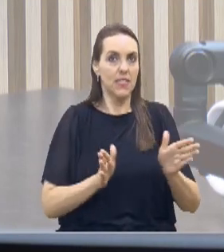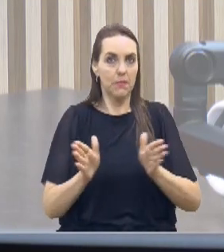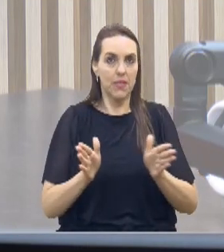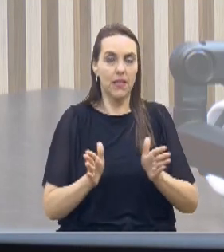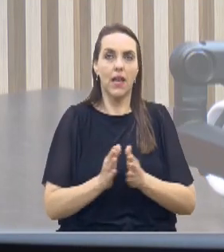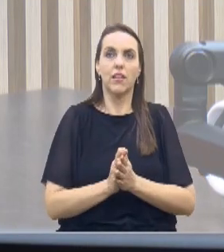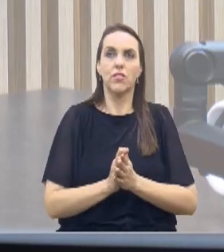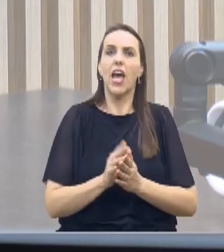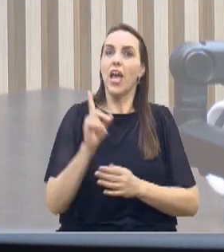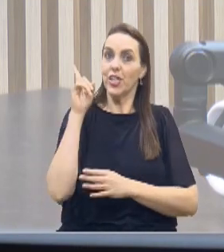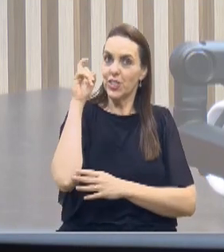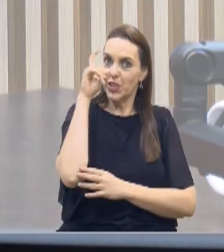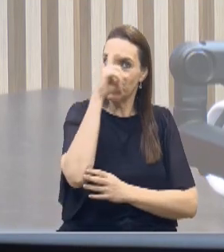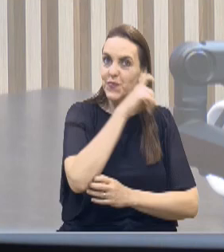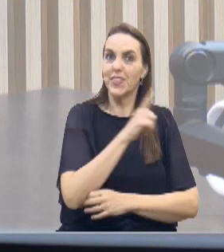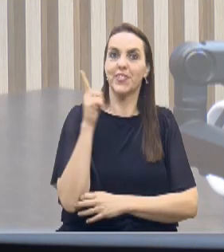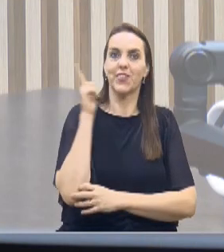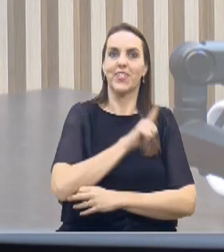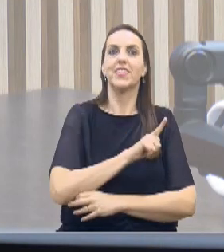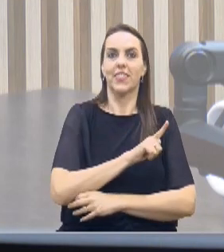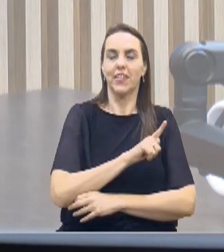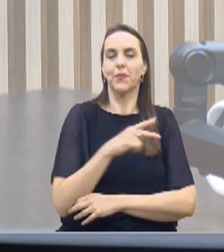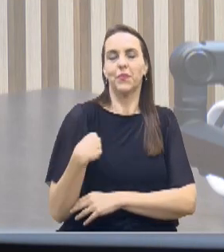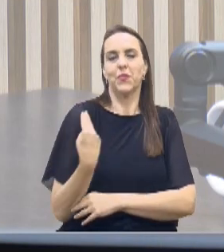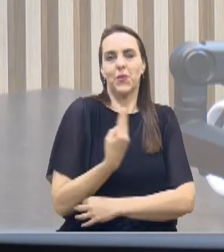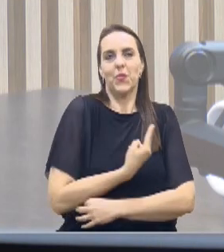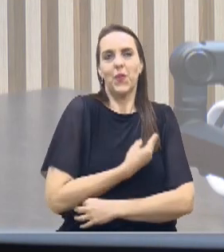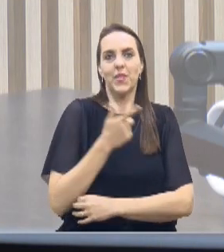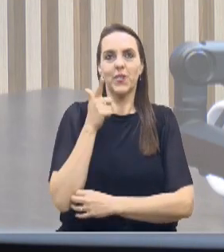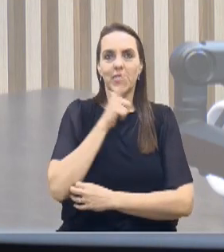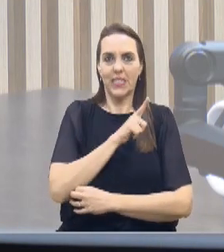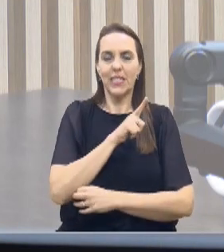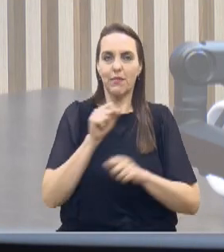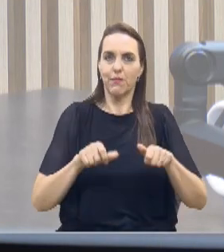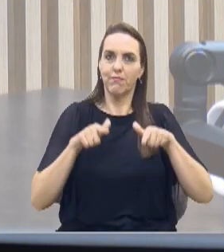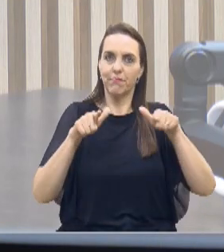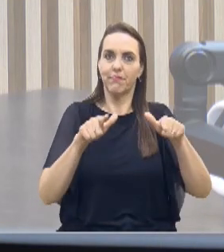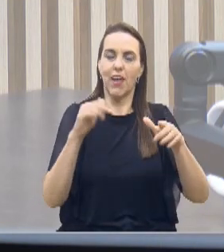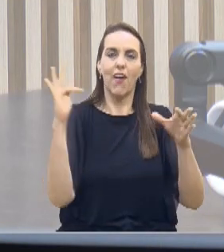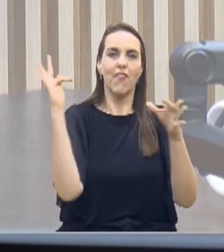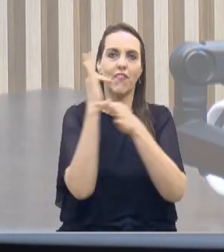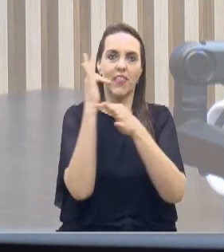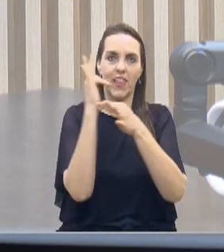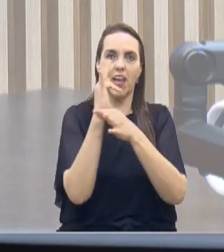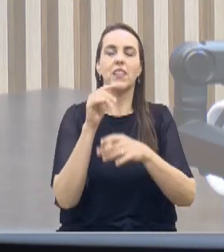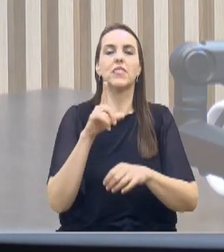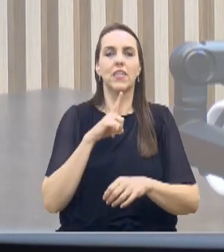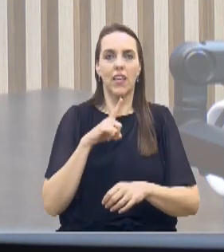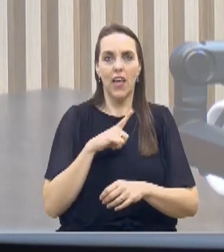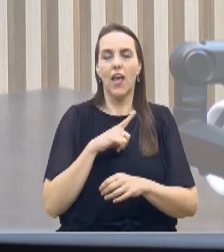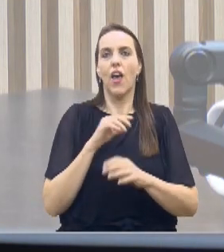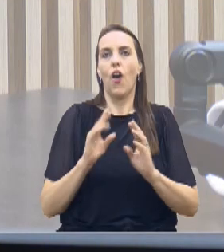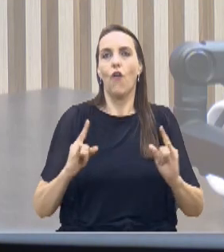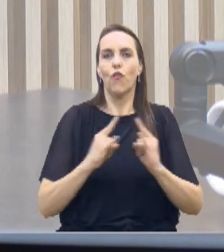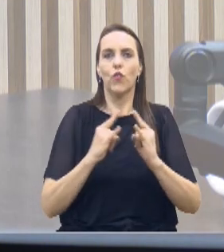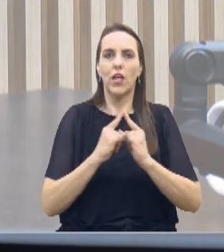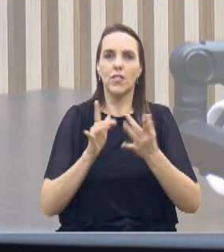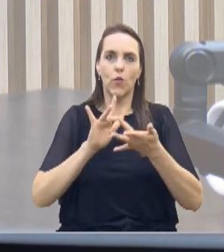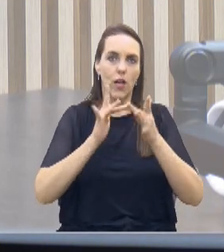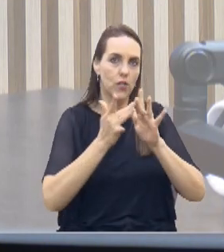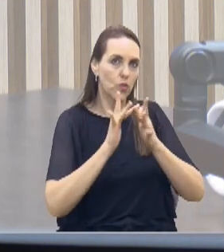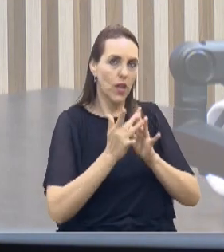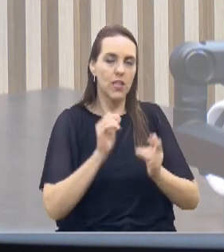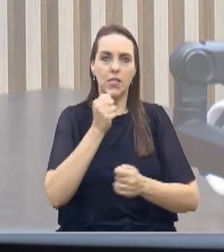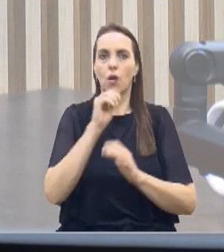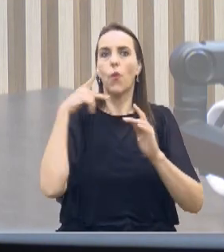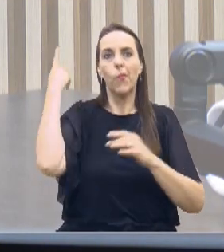é difícil de conquistar e que nós conquistamos, que é um selo entregue pela FADERS, que é a Fundação de Articulação de Políticas Públicas para